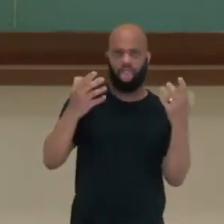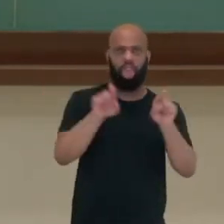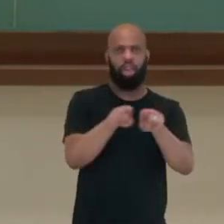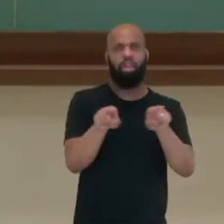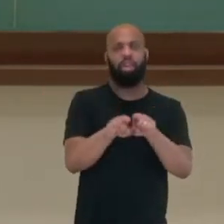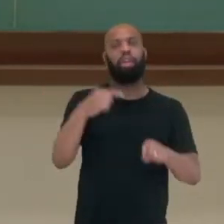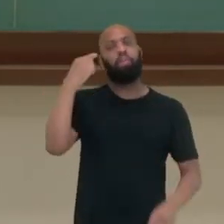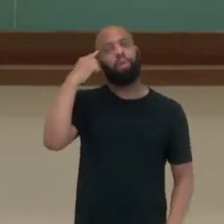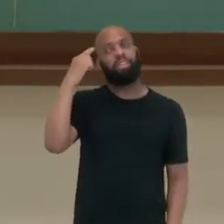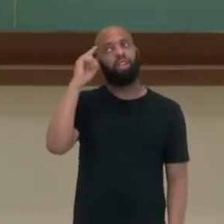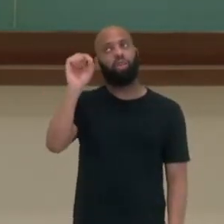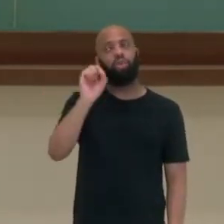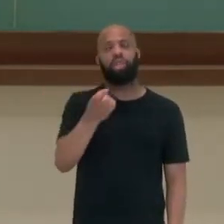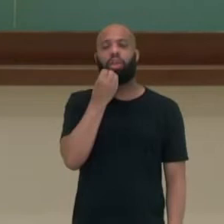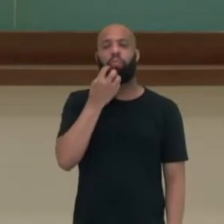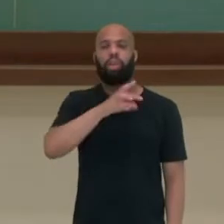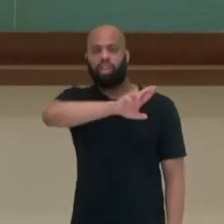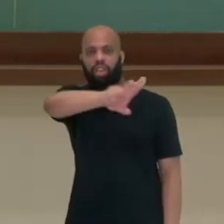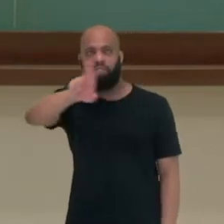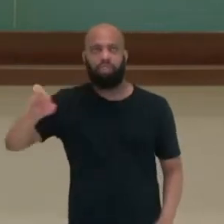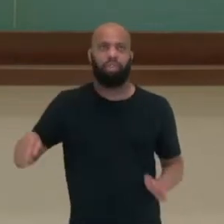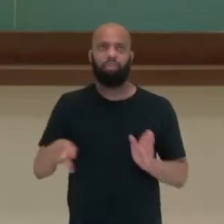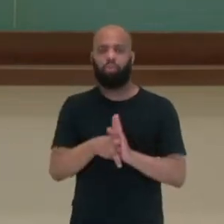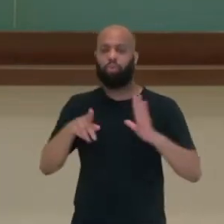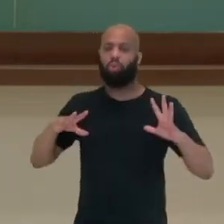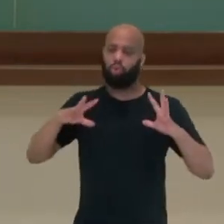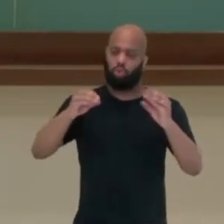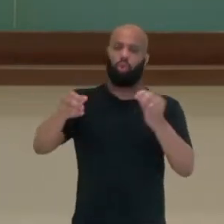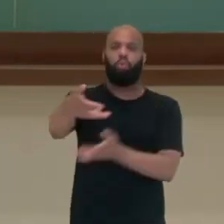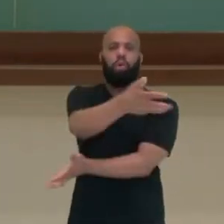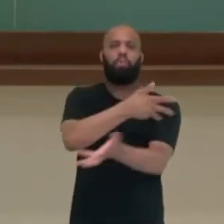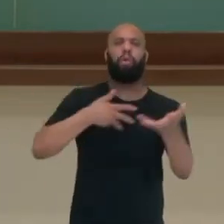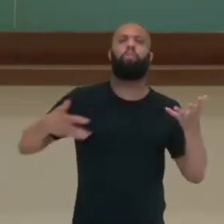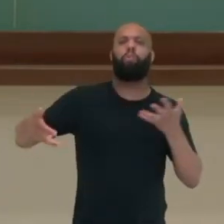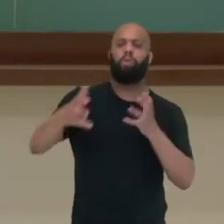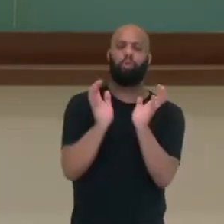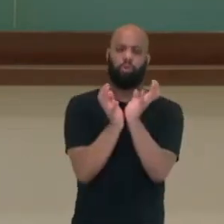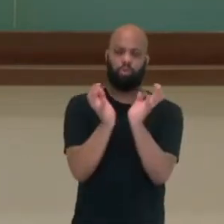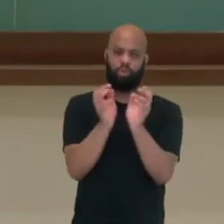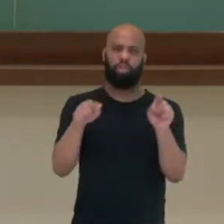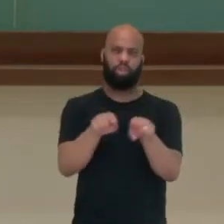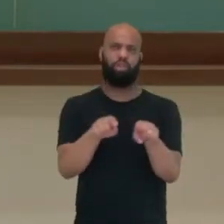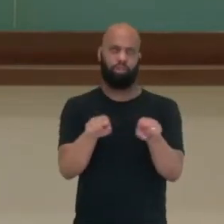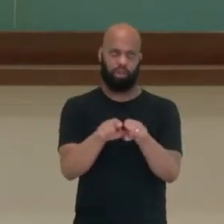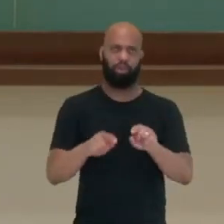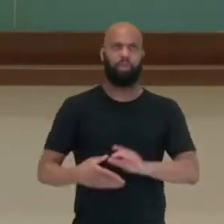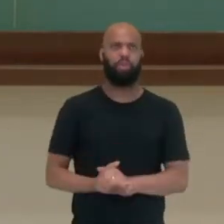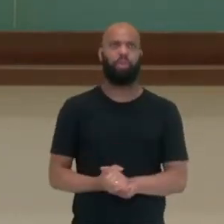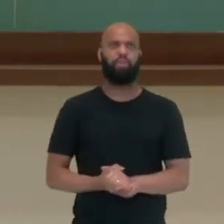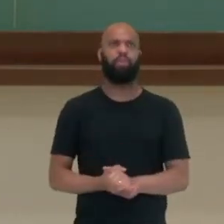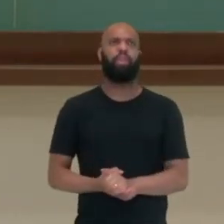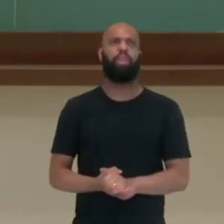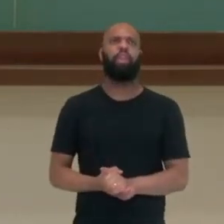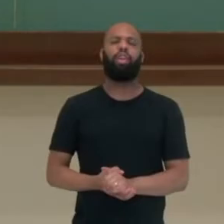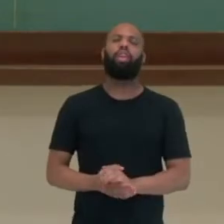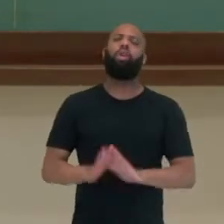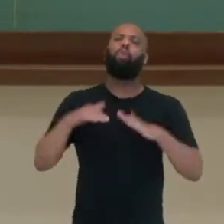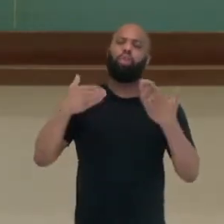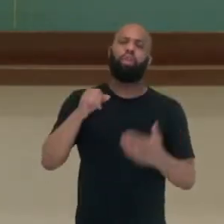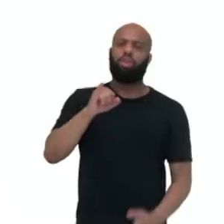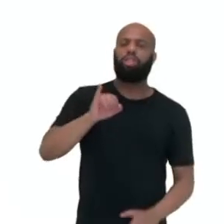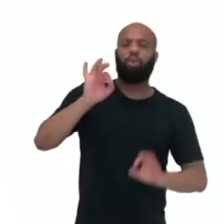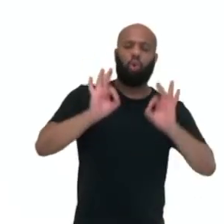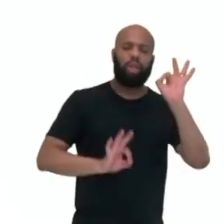sempre no bem maior que é a convivência no coletivo entre as pessoas. Ao se planejar